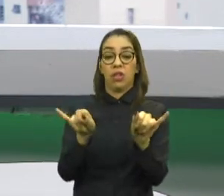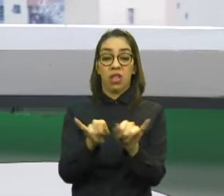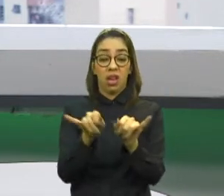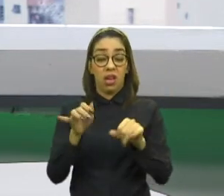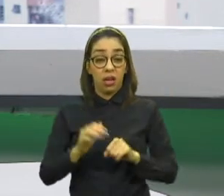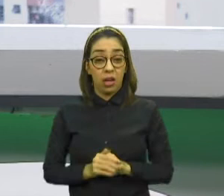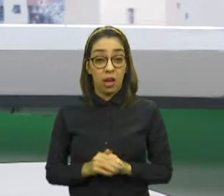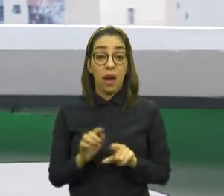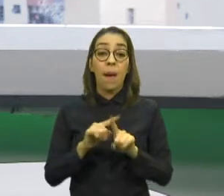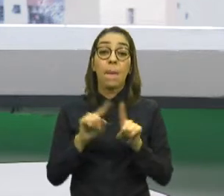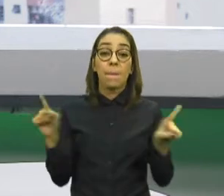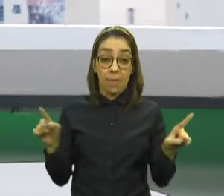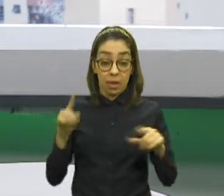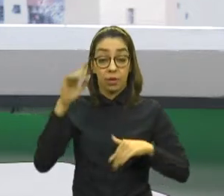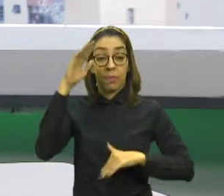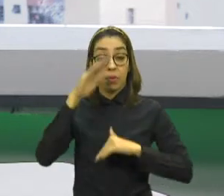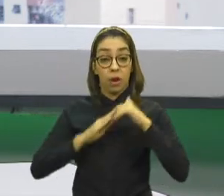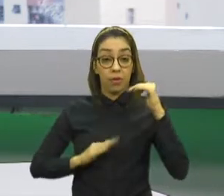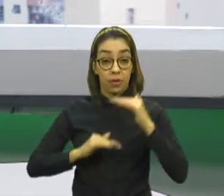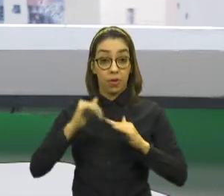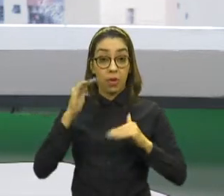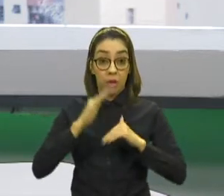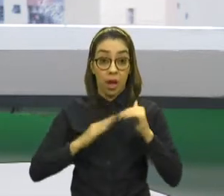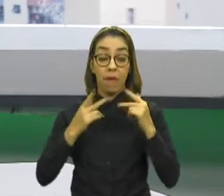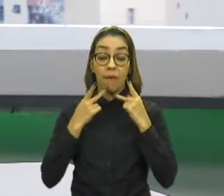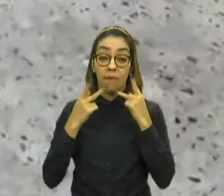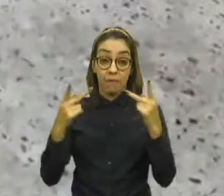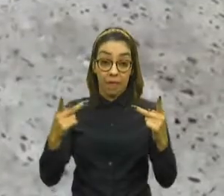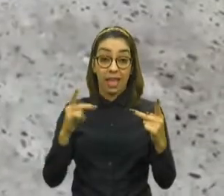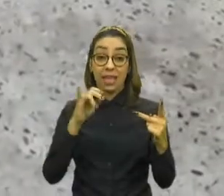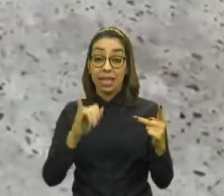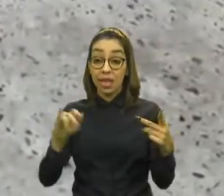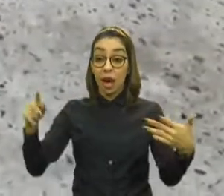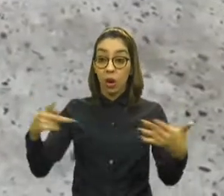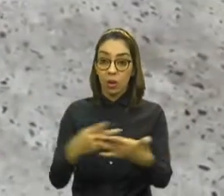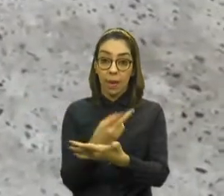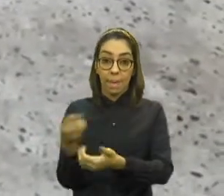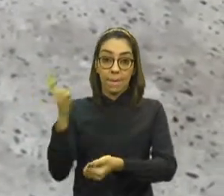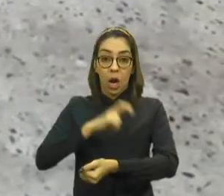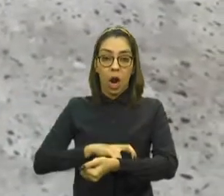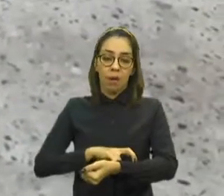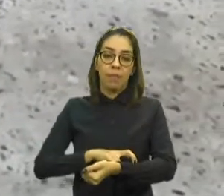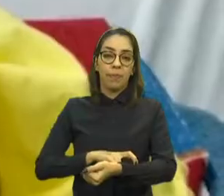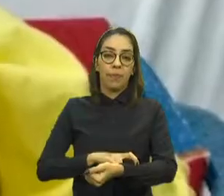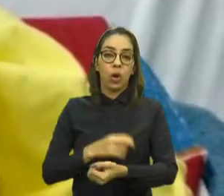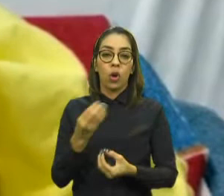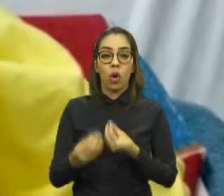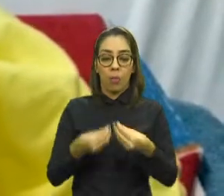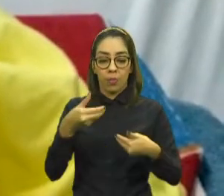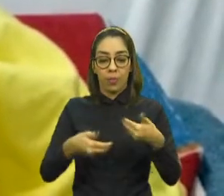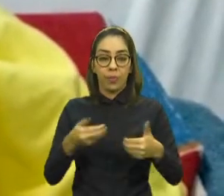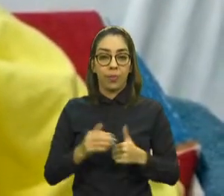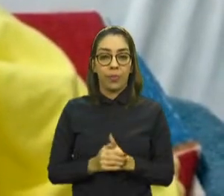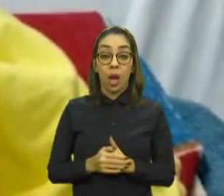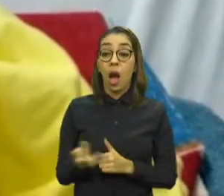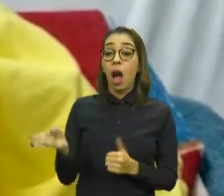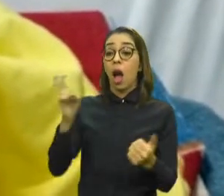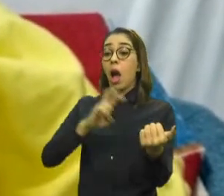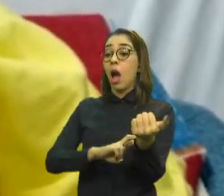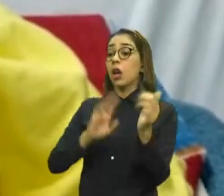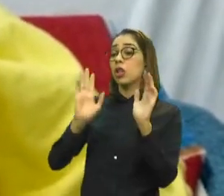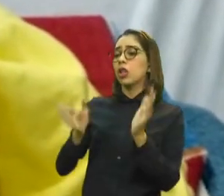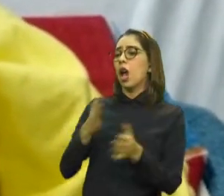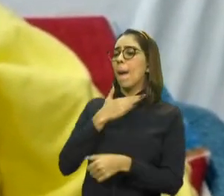Especialistas alertam sobre o que fazer caso isso ocorra. Ao achar que a cobra estava morta, a dona de casa, Lúcia de Oliveira,